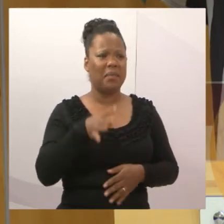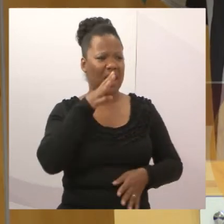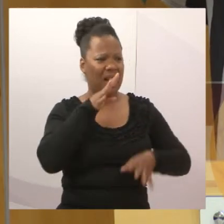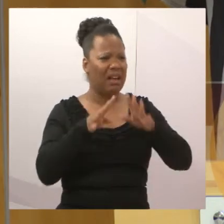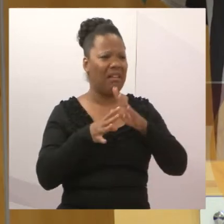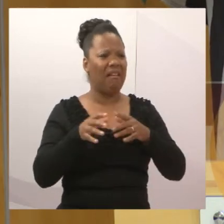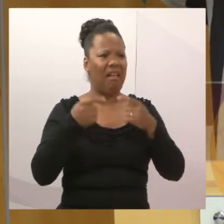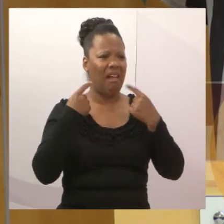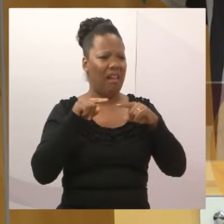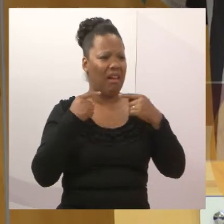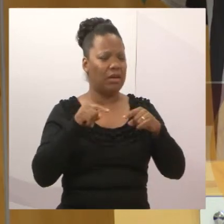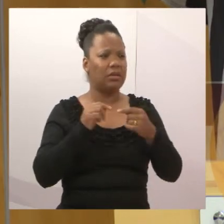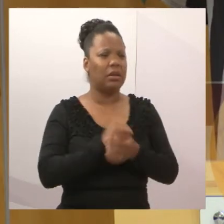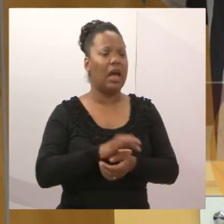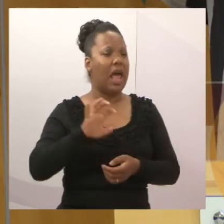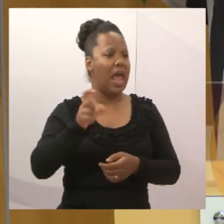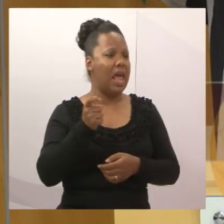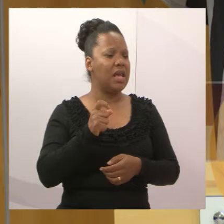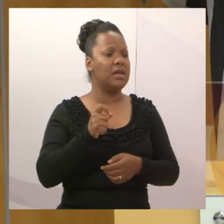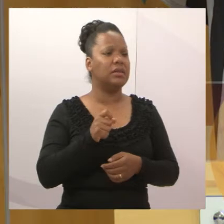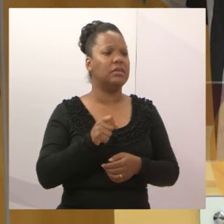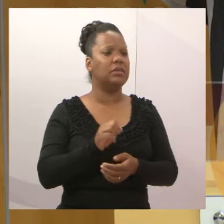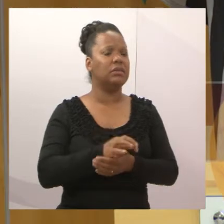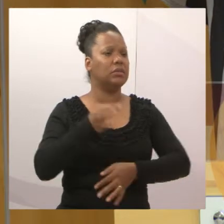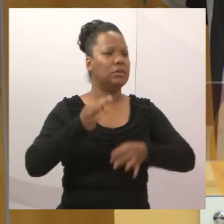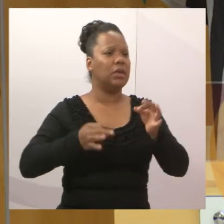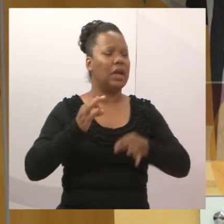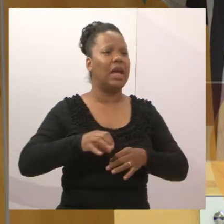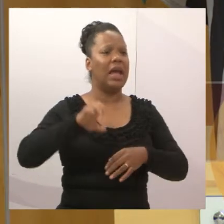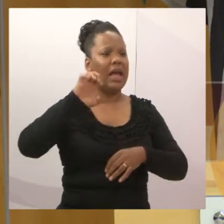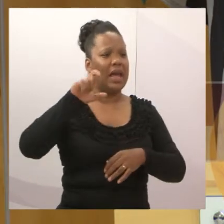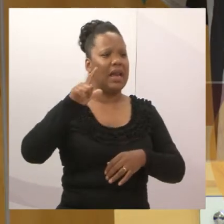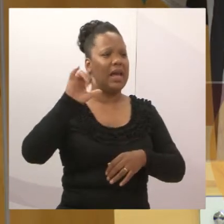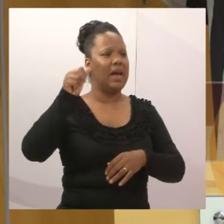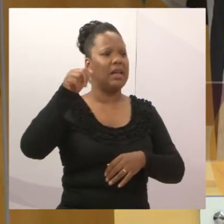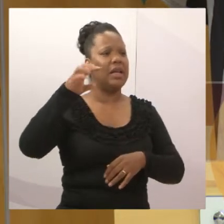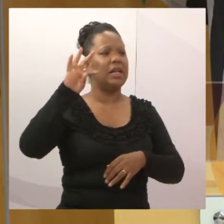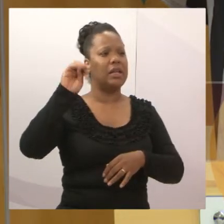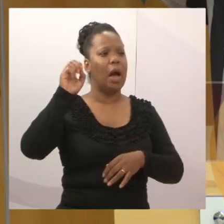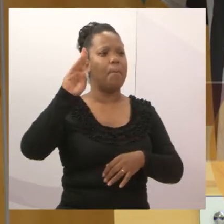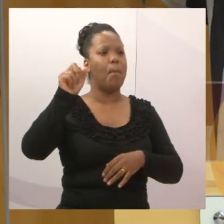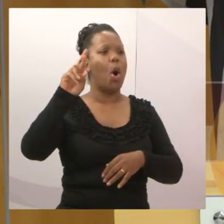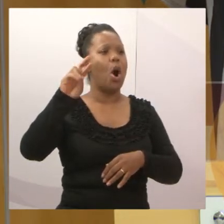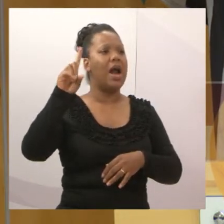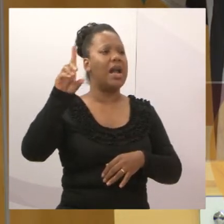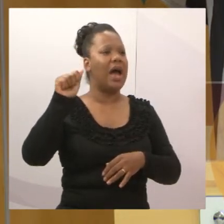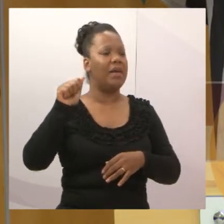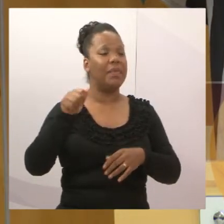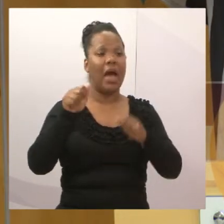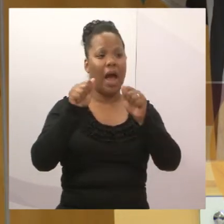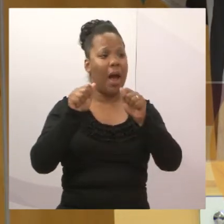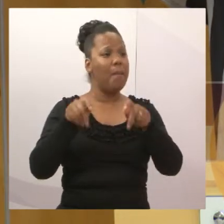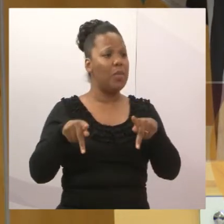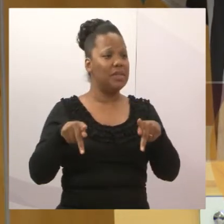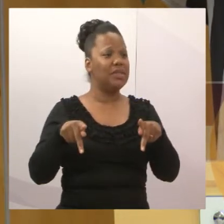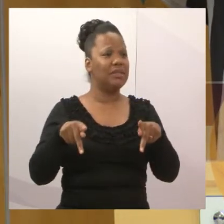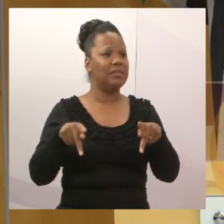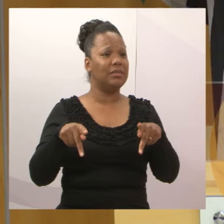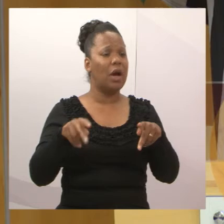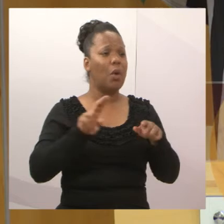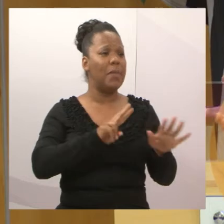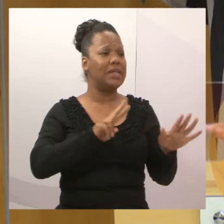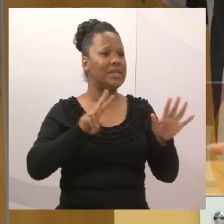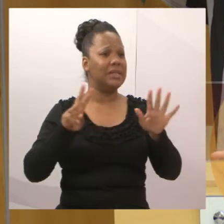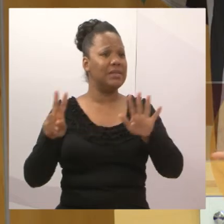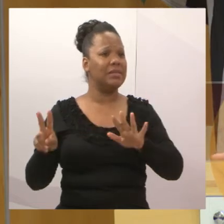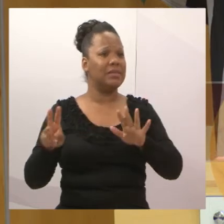atitudes da ex-promotora aposentada, Eliane Taborda aí. Bastou se aposentar, em uma